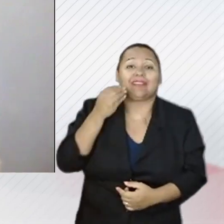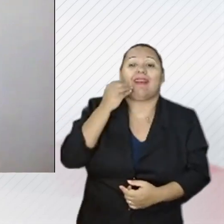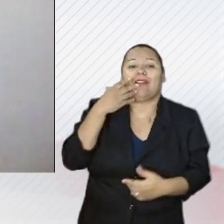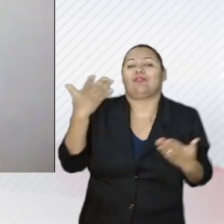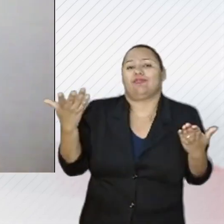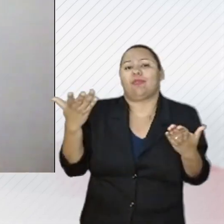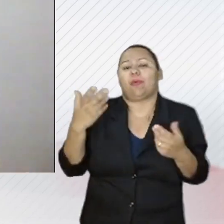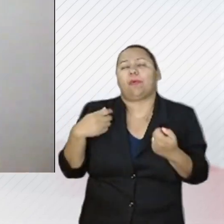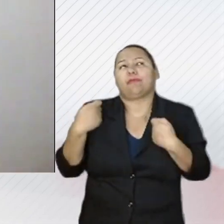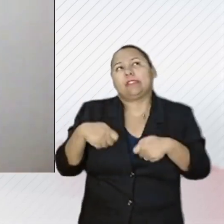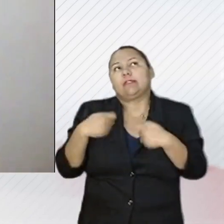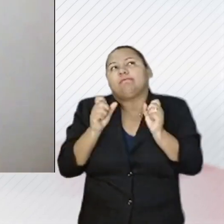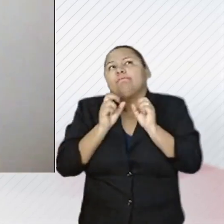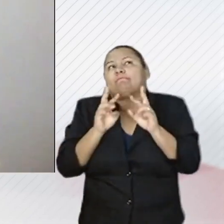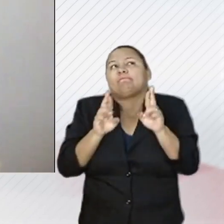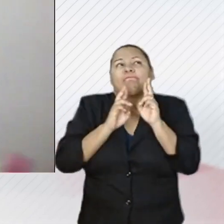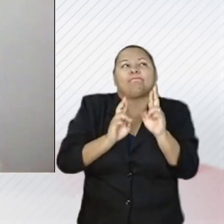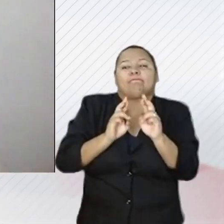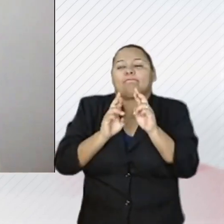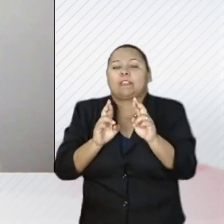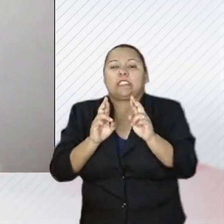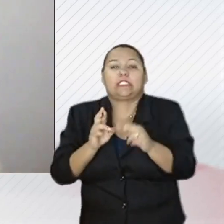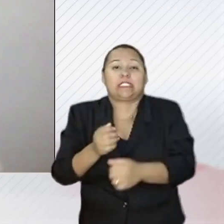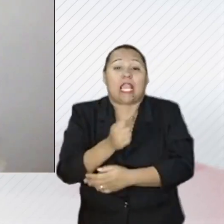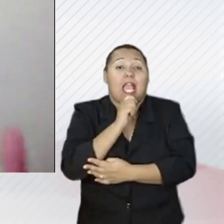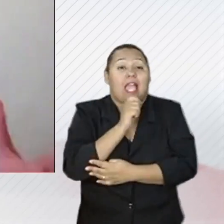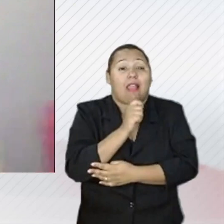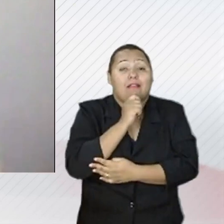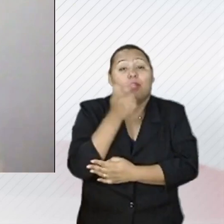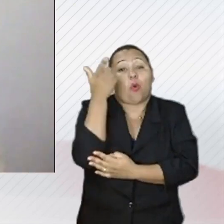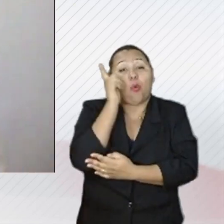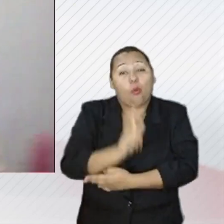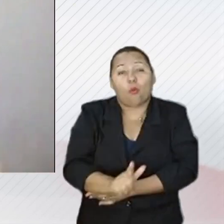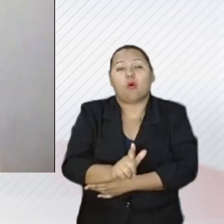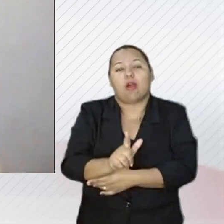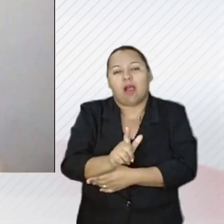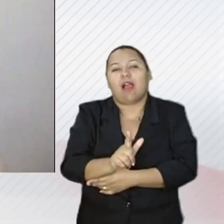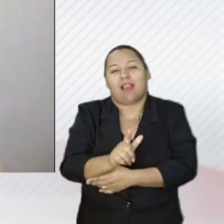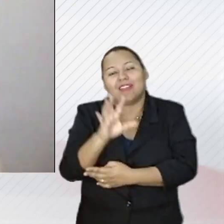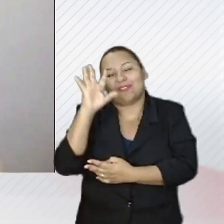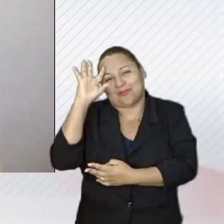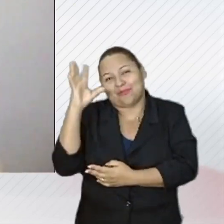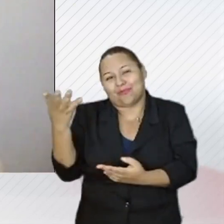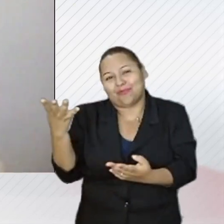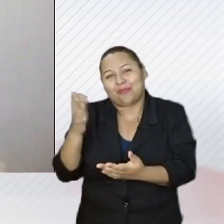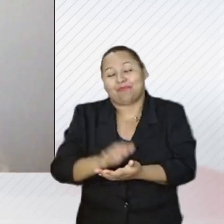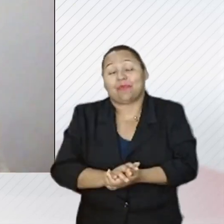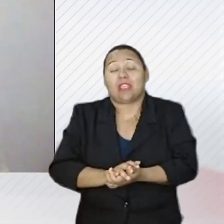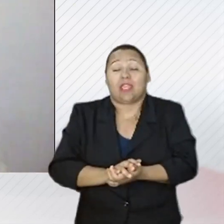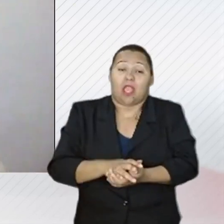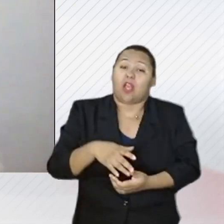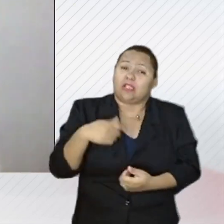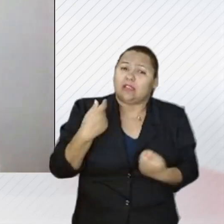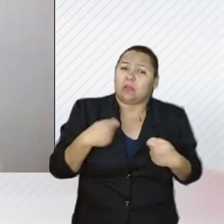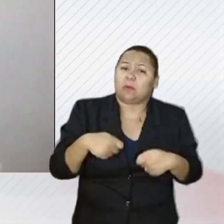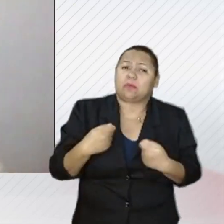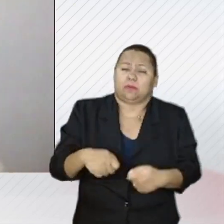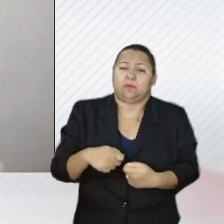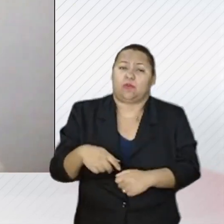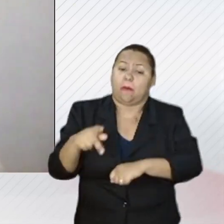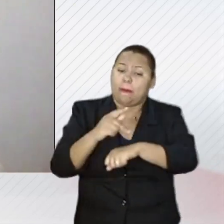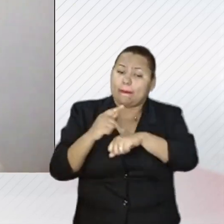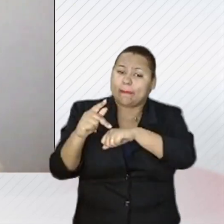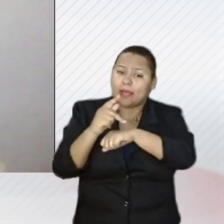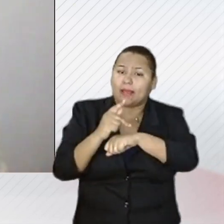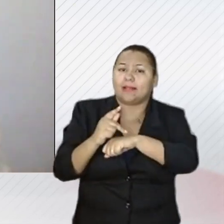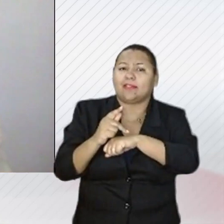expectativa de que ainda a gente consiga resolver, porque é isso, a gente vive hoje num país em que temos muitas, né, famílias